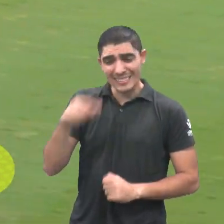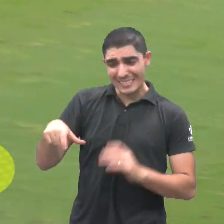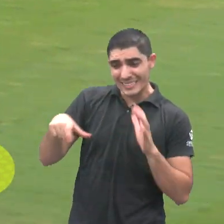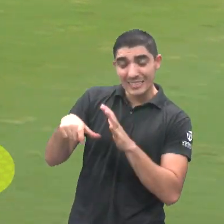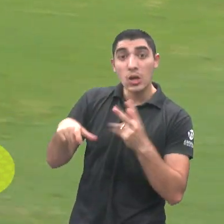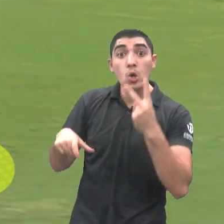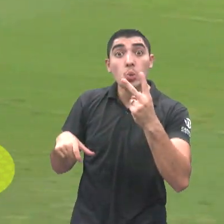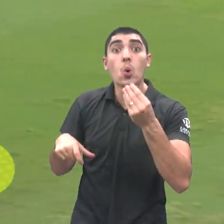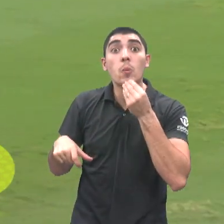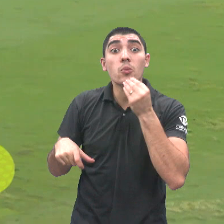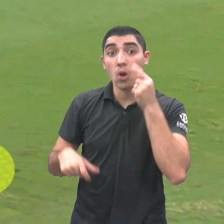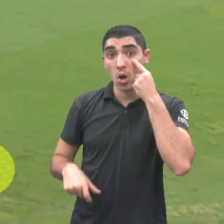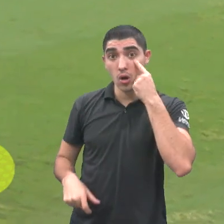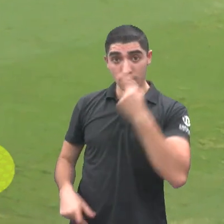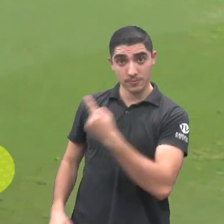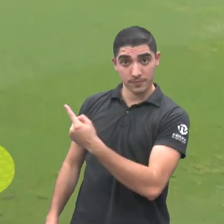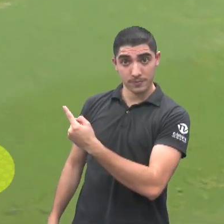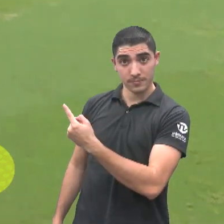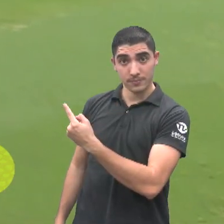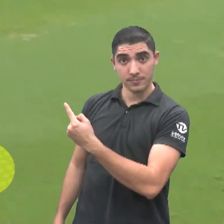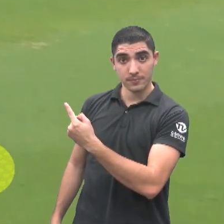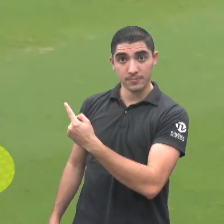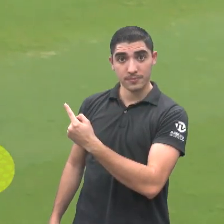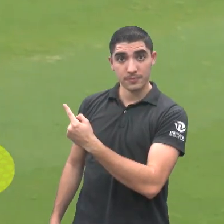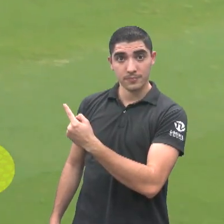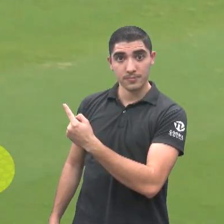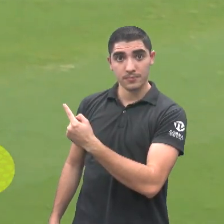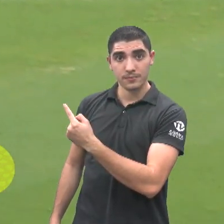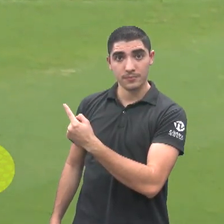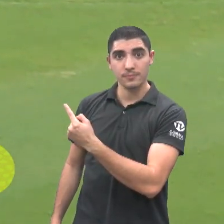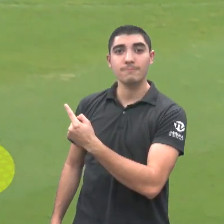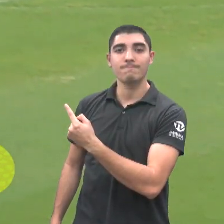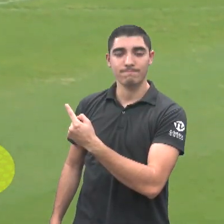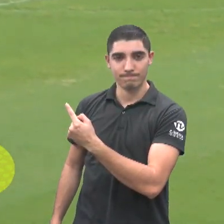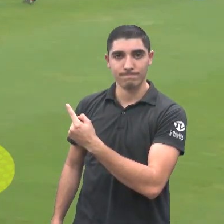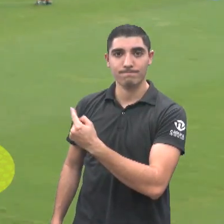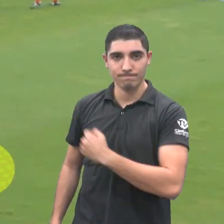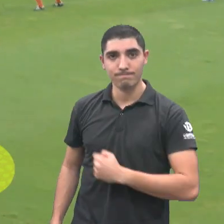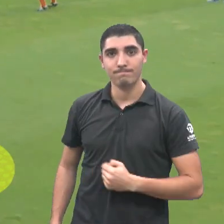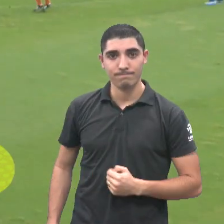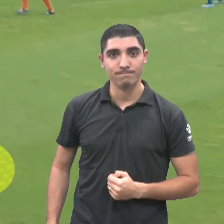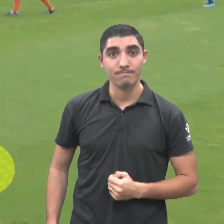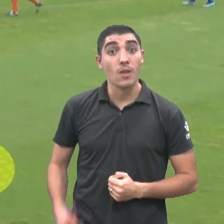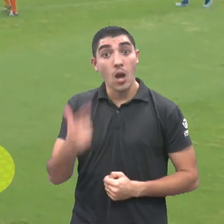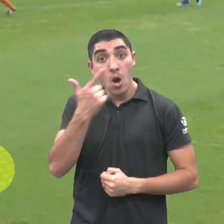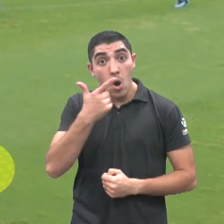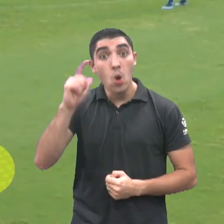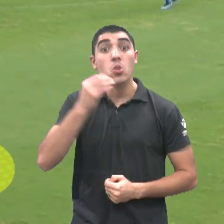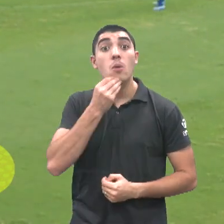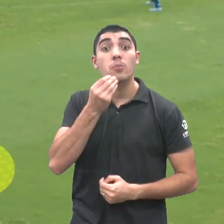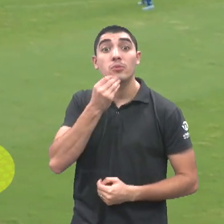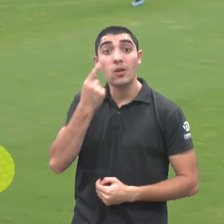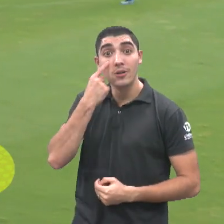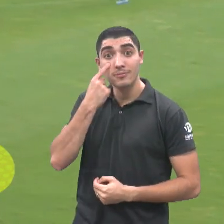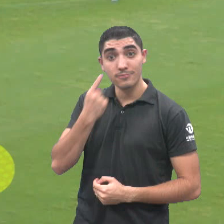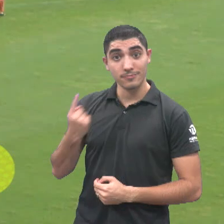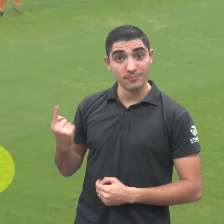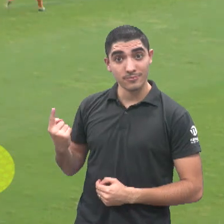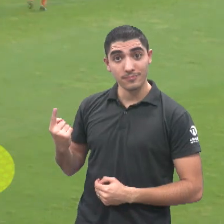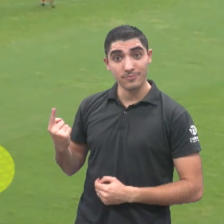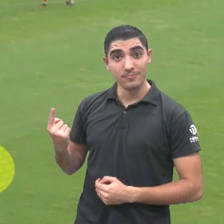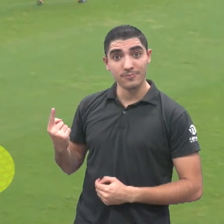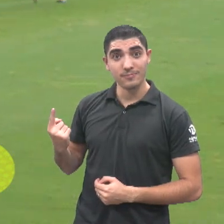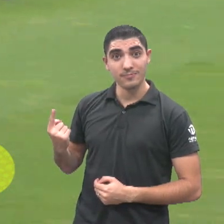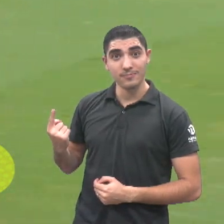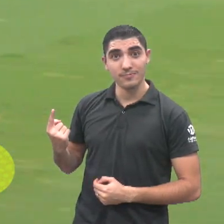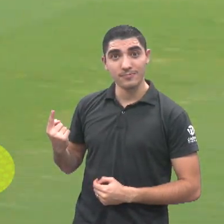chances. Uma com o Michael Paulista nessa cabeçada. E depois nesse chute travado de Vitão